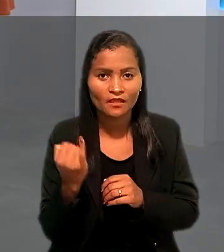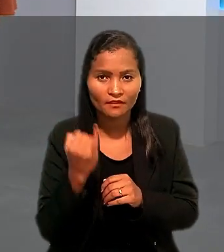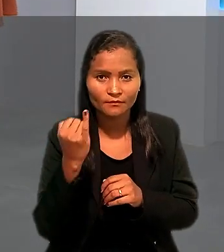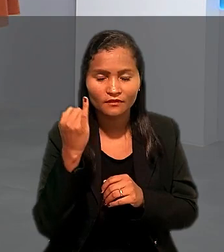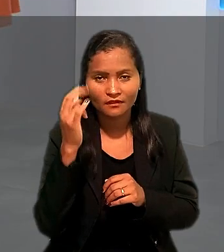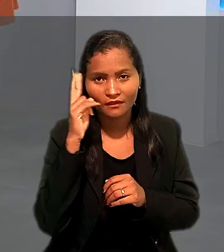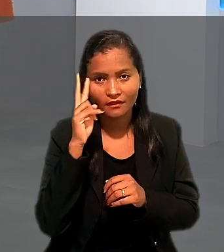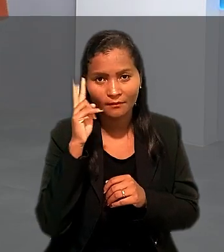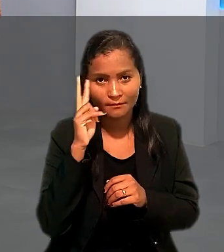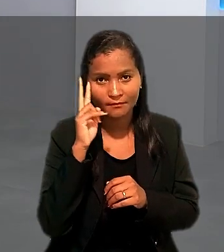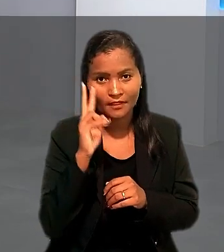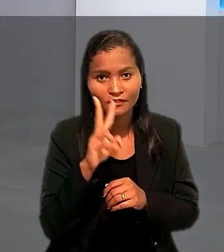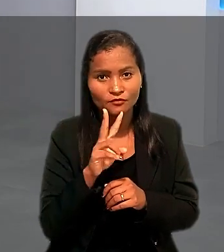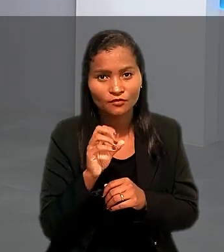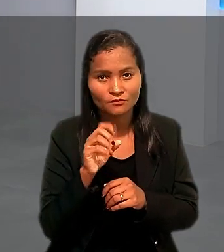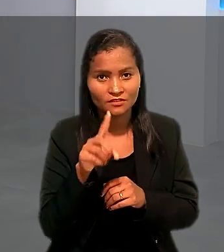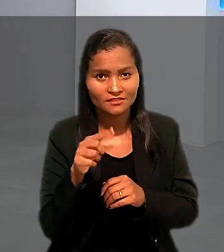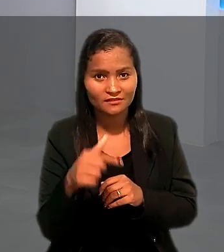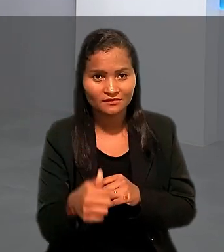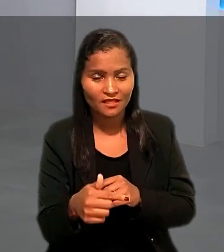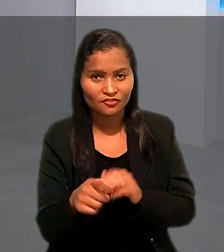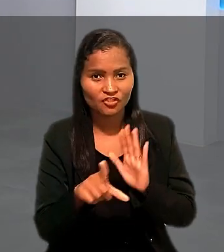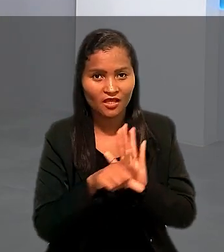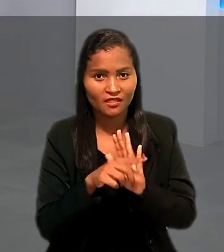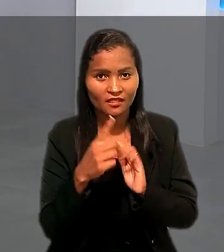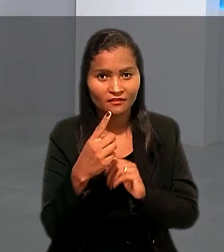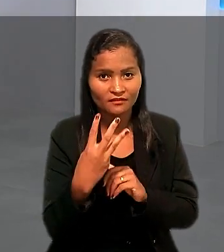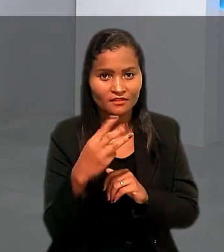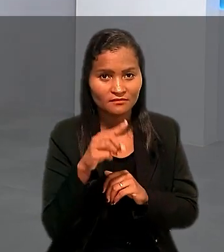É importante lembrar, Luana, que em 2017 a Lei